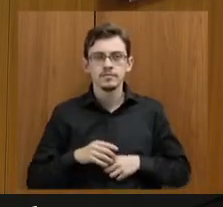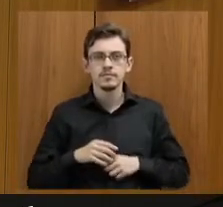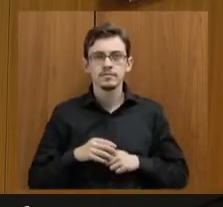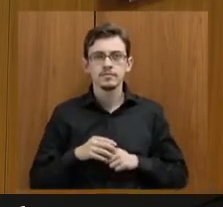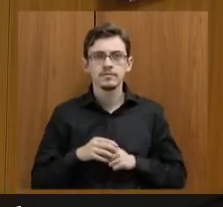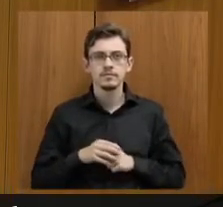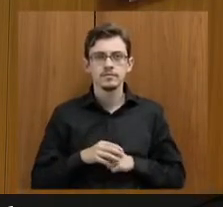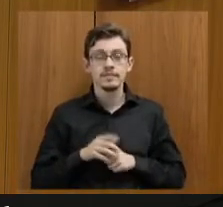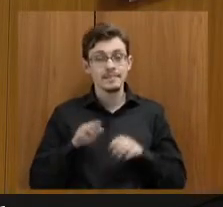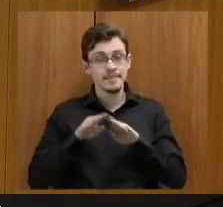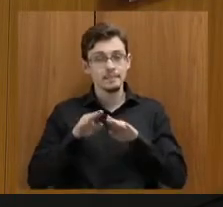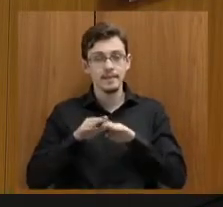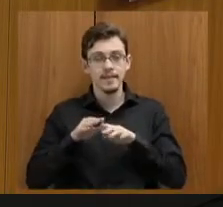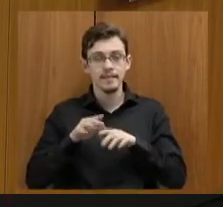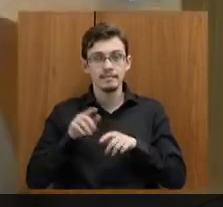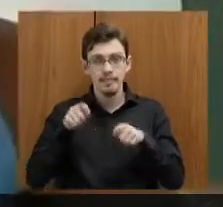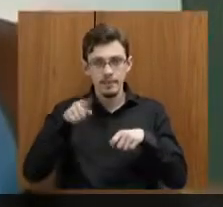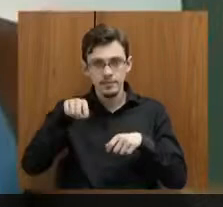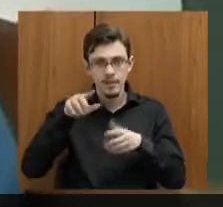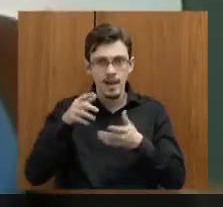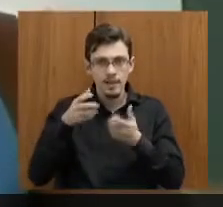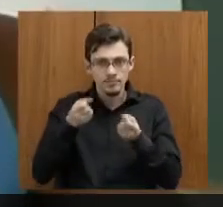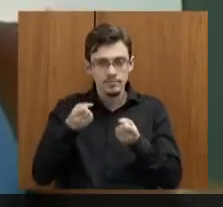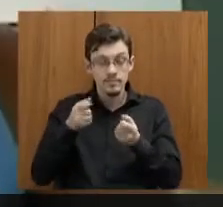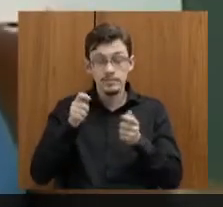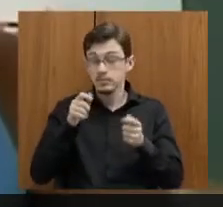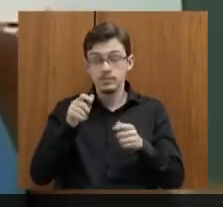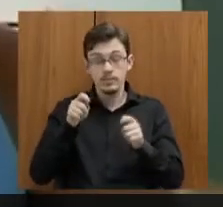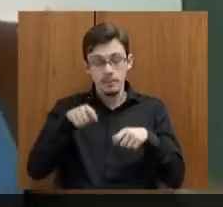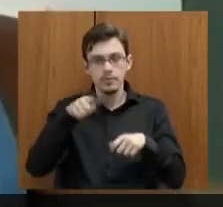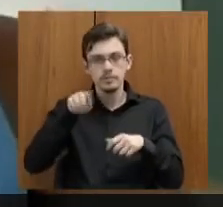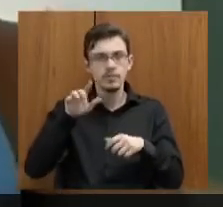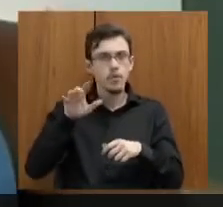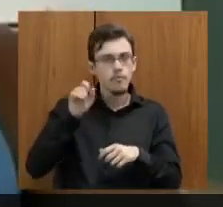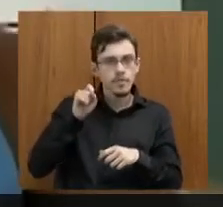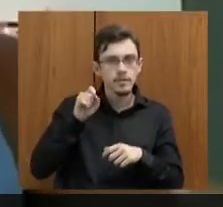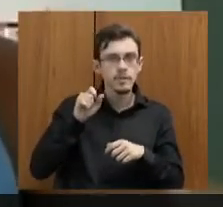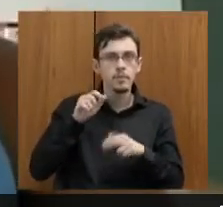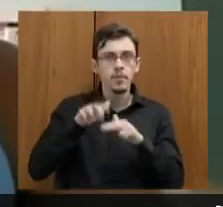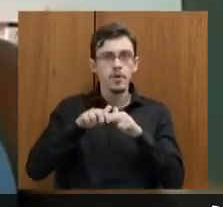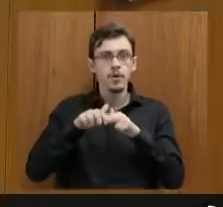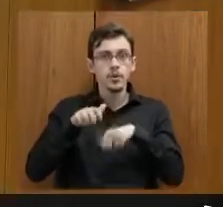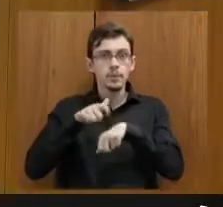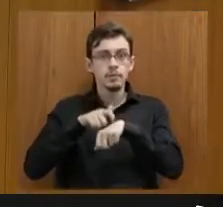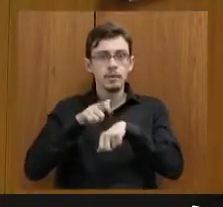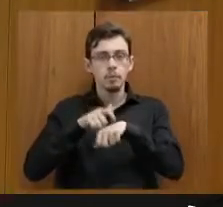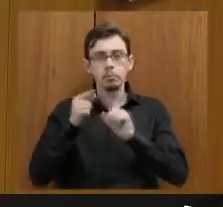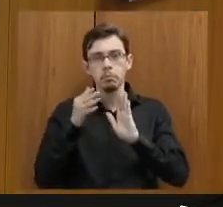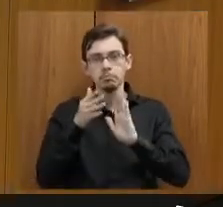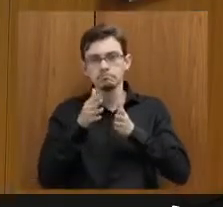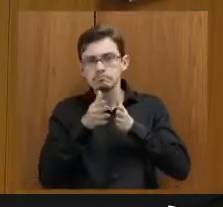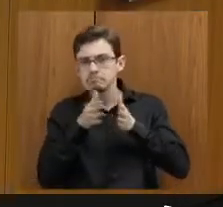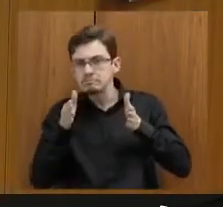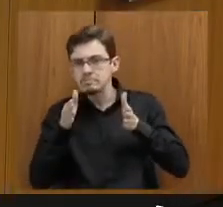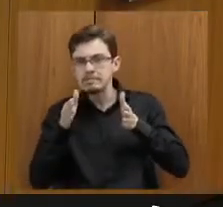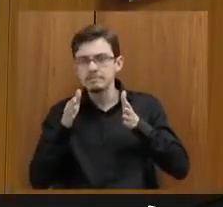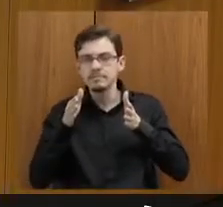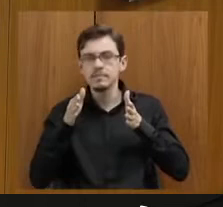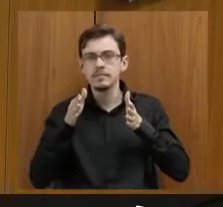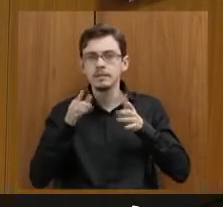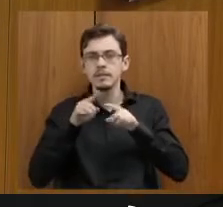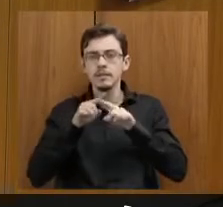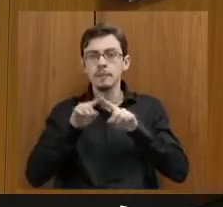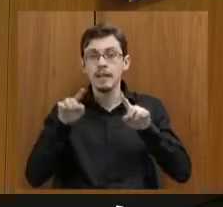saber otimizar o uso do meu tempo que você tem para espaço e o assunto é dentro e completo Estamos te ouvindo bem Laira